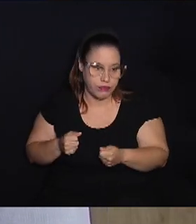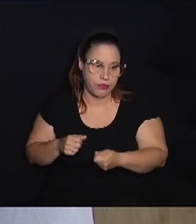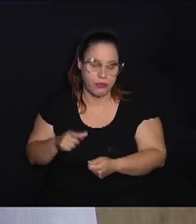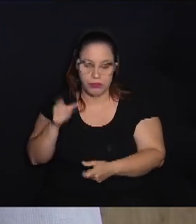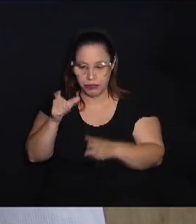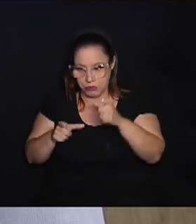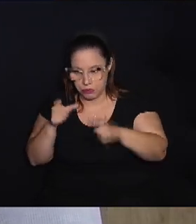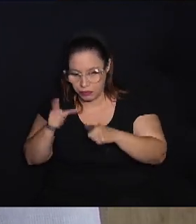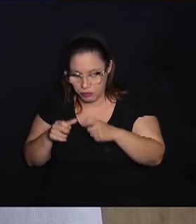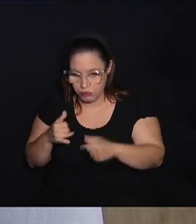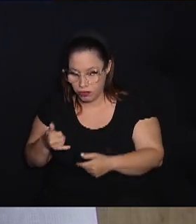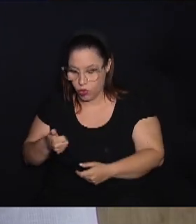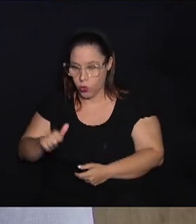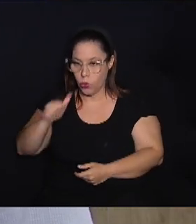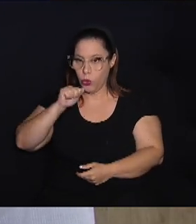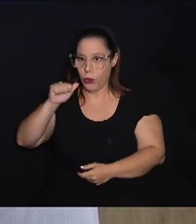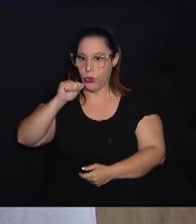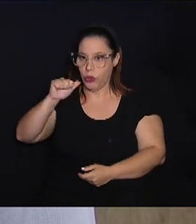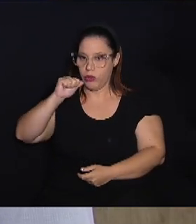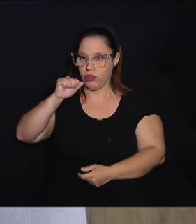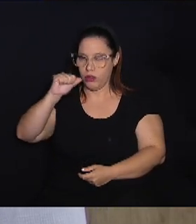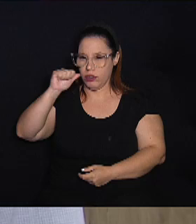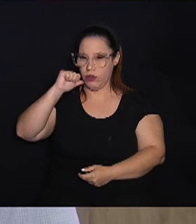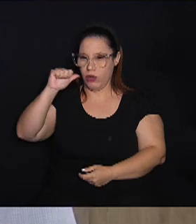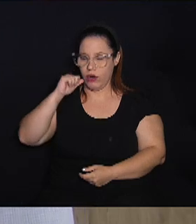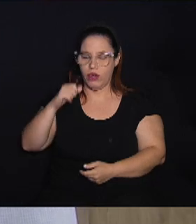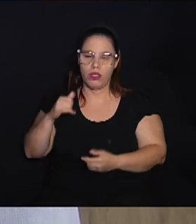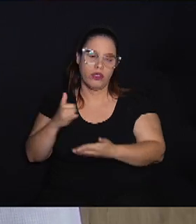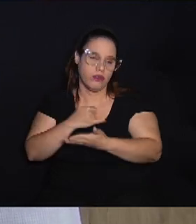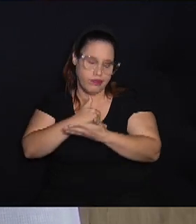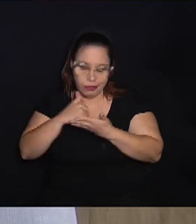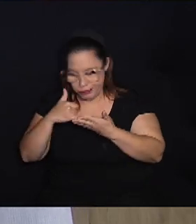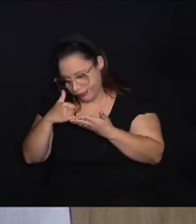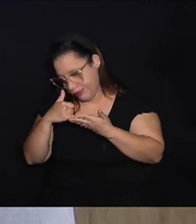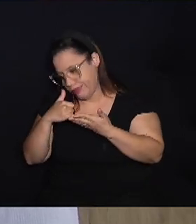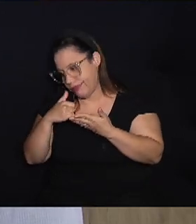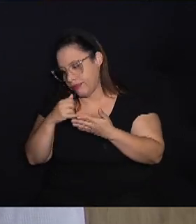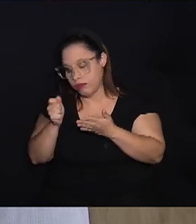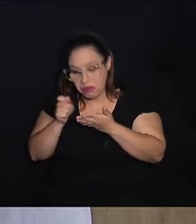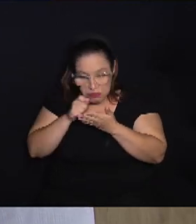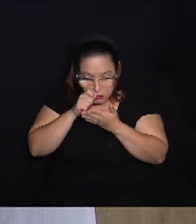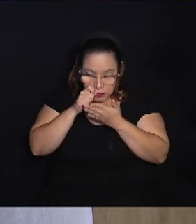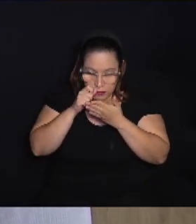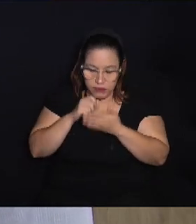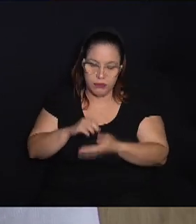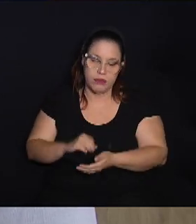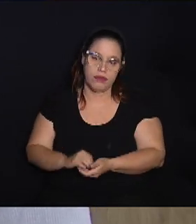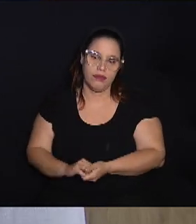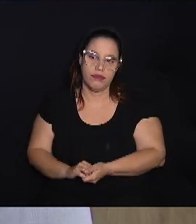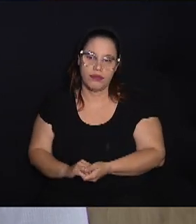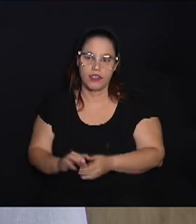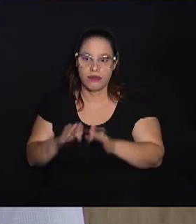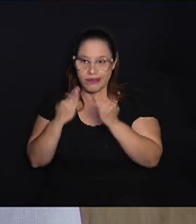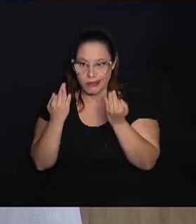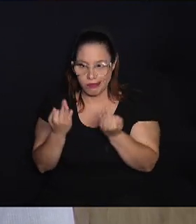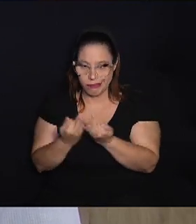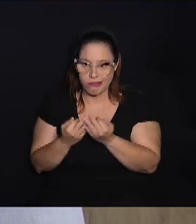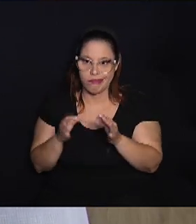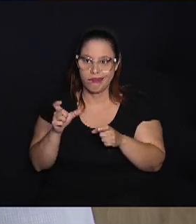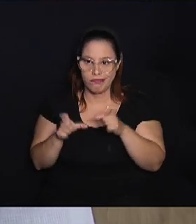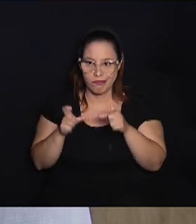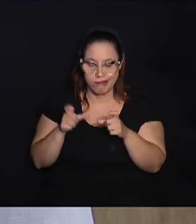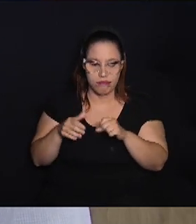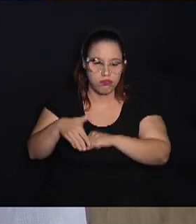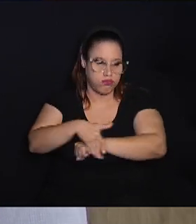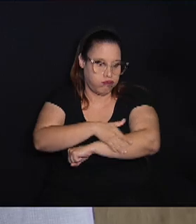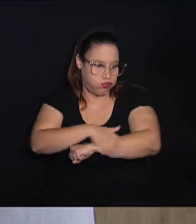uma minoria que está ali por questões socioeconômicas, questões familiares. Essas facilmente, com uma estrutura